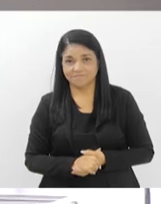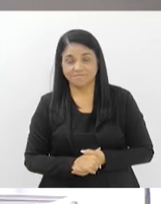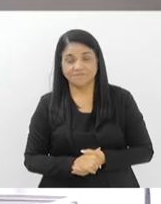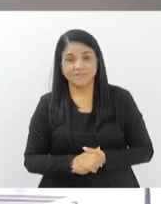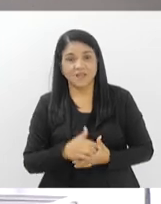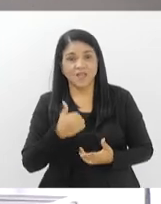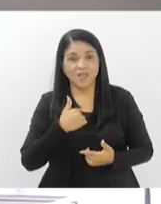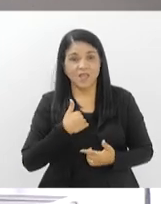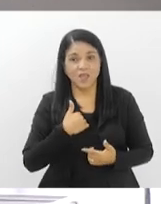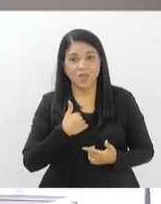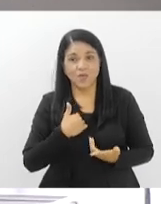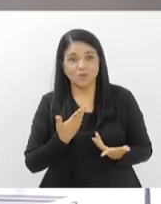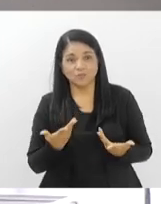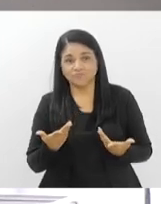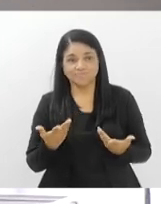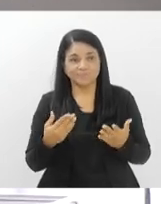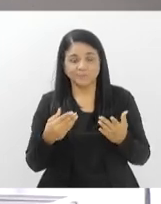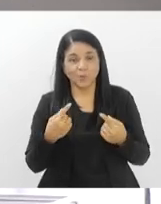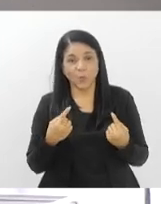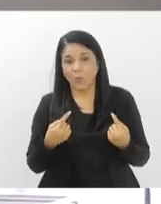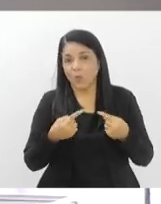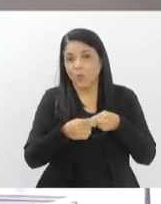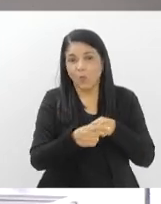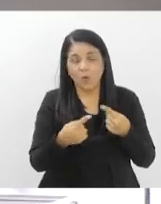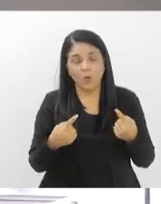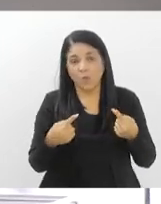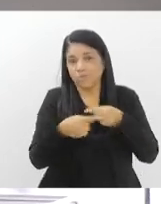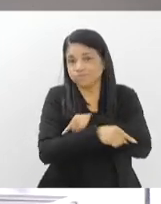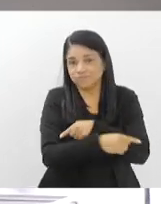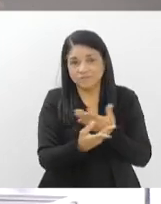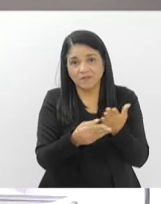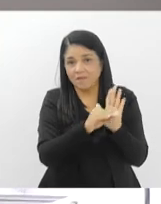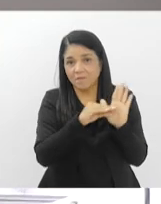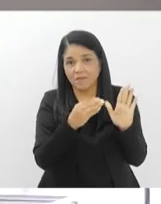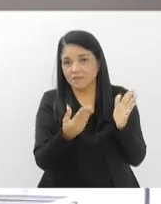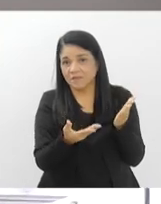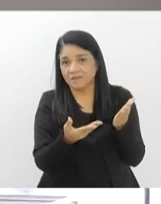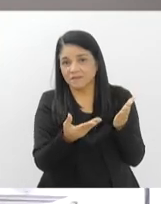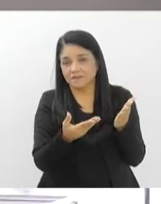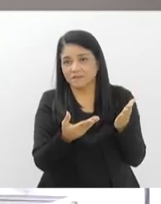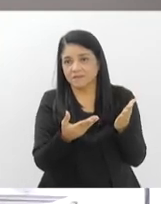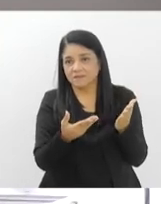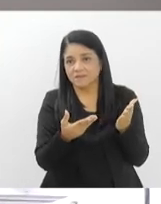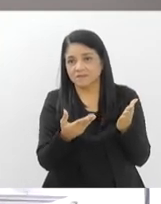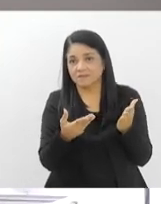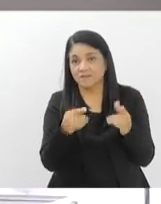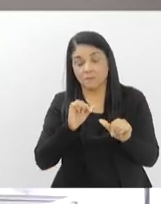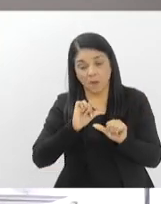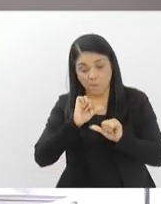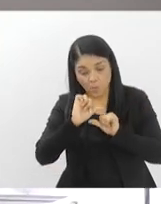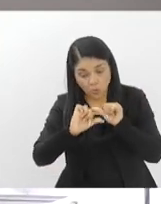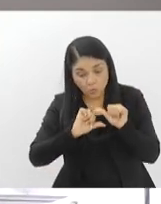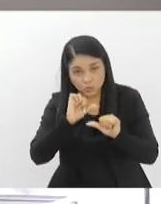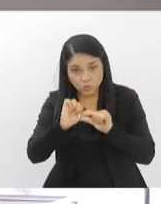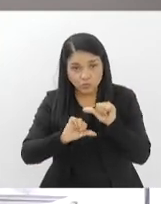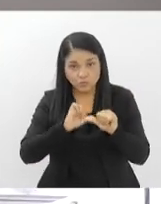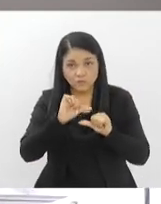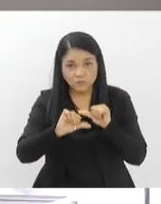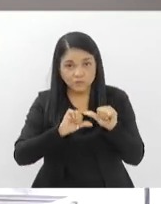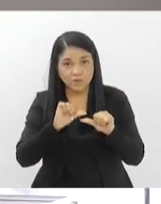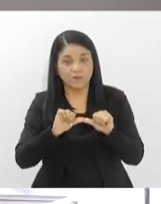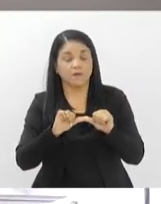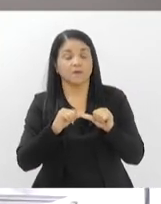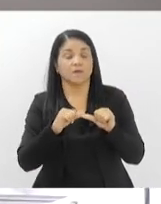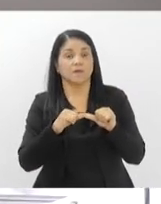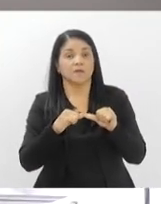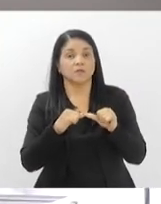Eu estou sendo contrário à emenda exatamente por causa. Tanto faz voto, seria contrário à emenda. Porque ele, para modificar, ele teria que